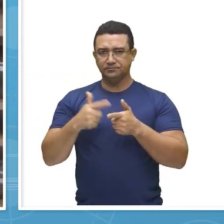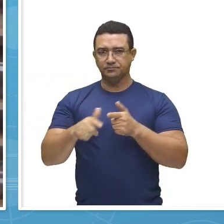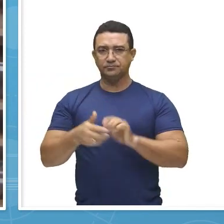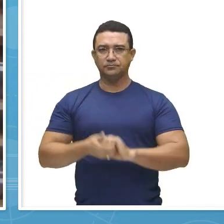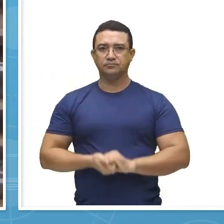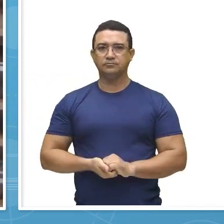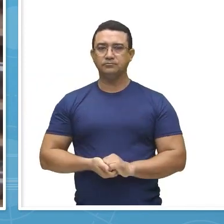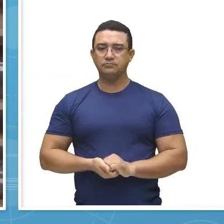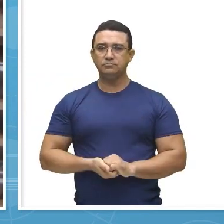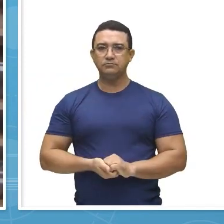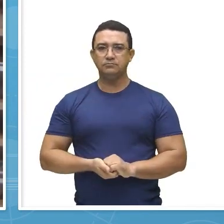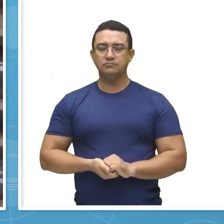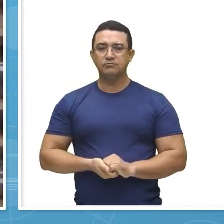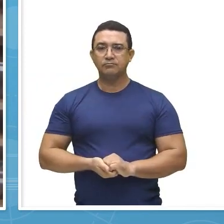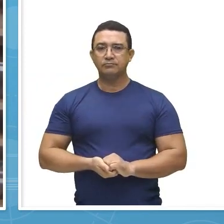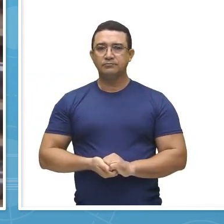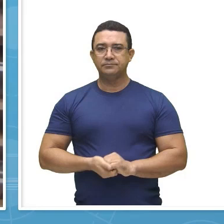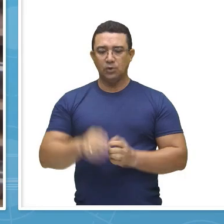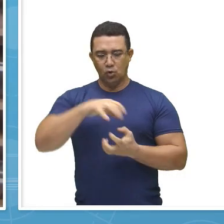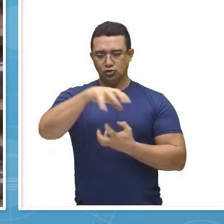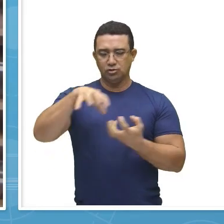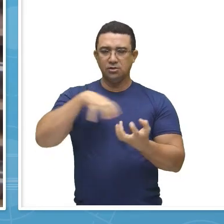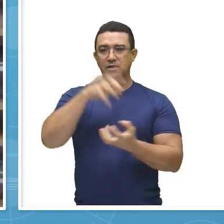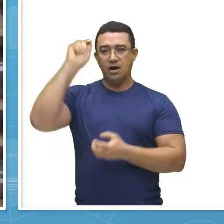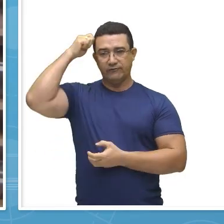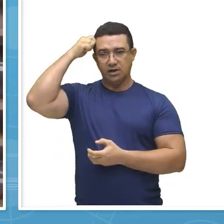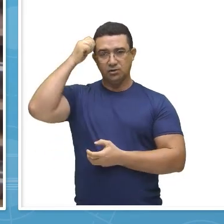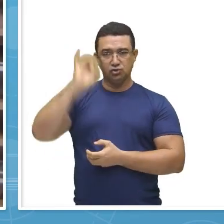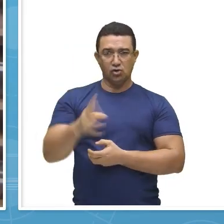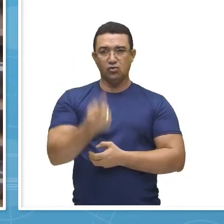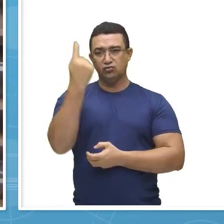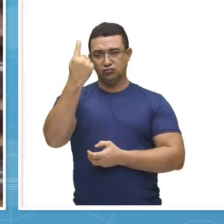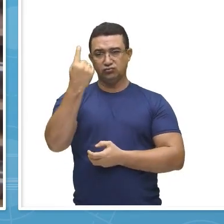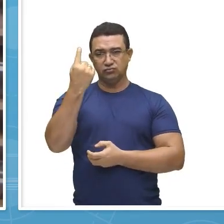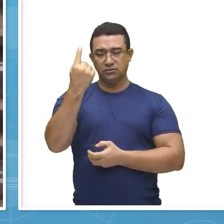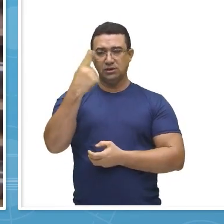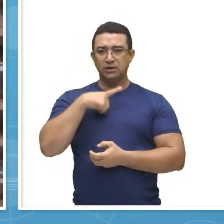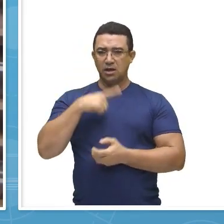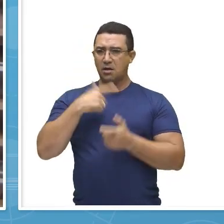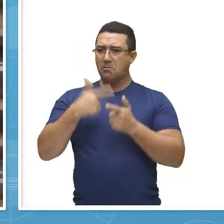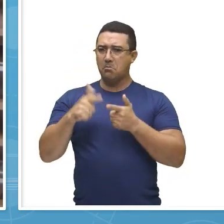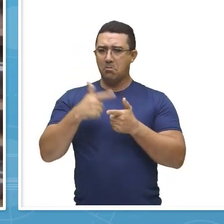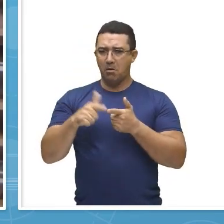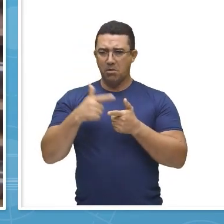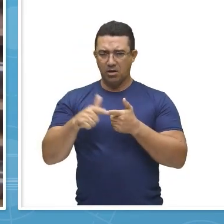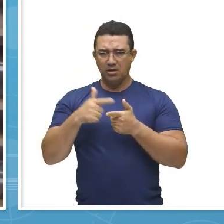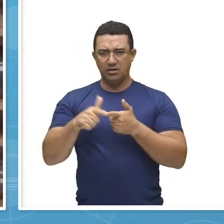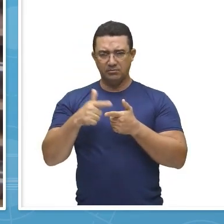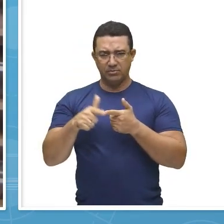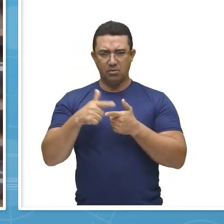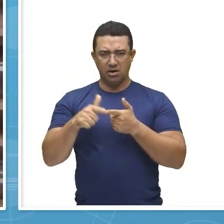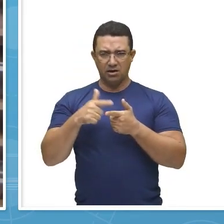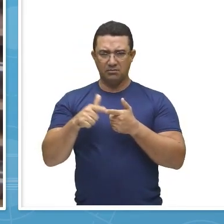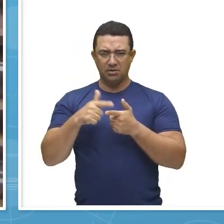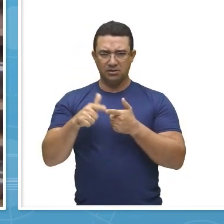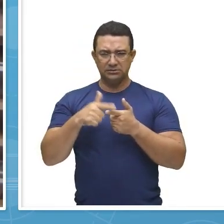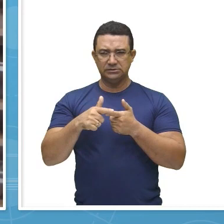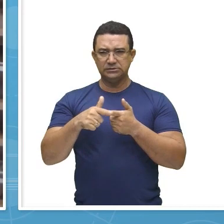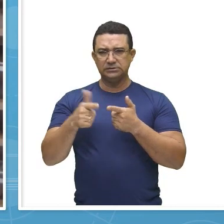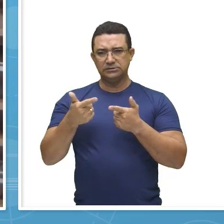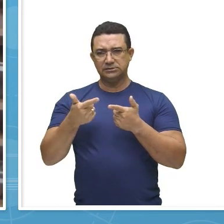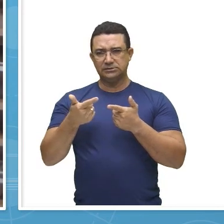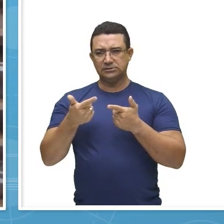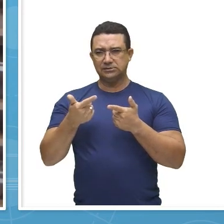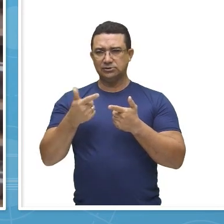continente africano não é o único que vai apresentar esses problemas aqui que nós citamos na letra C, tá